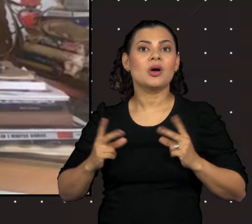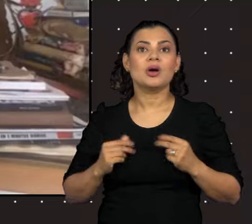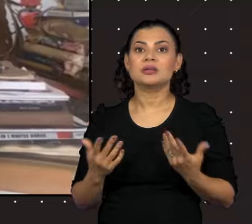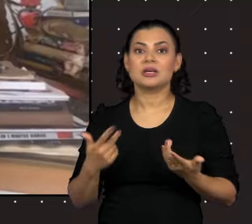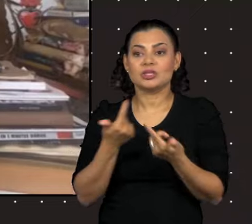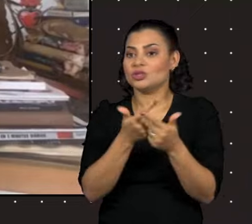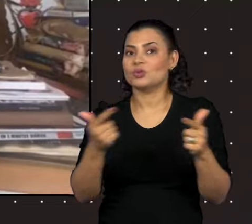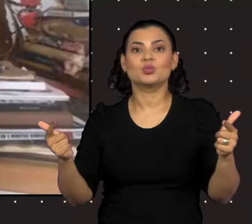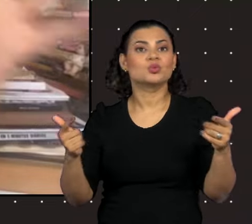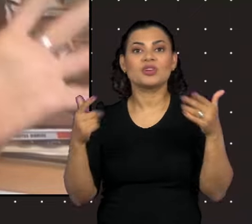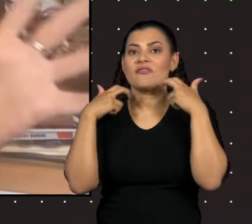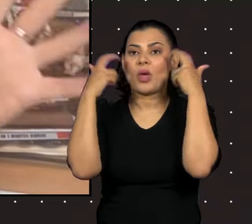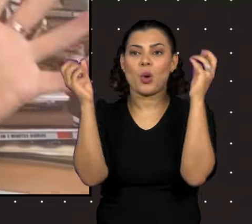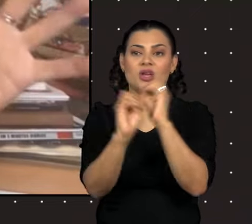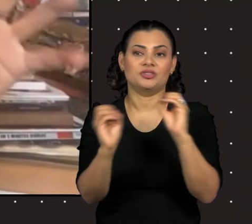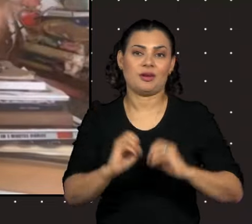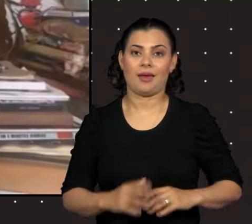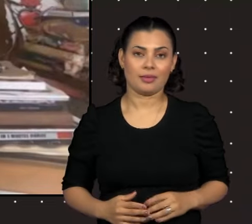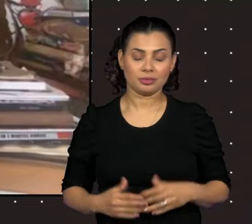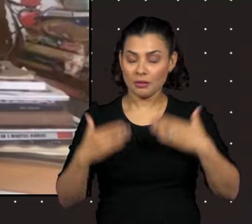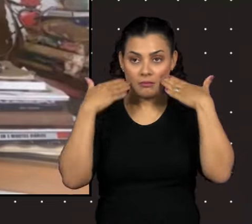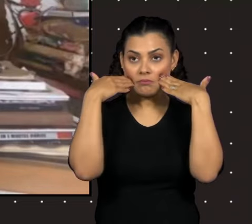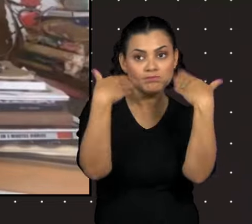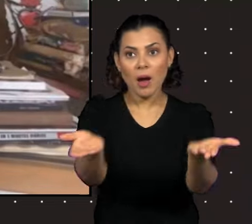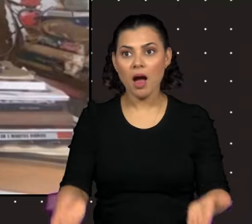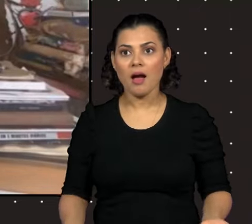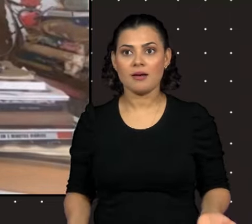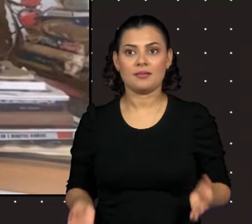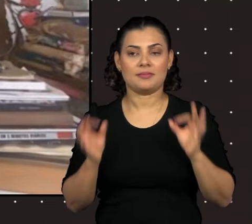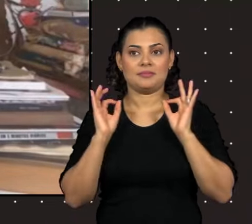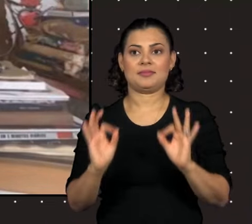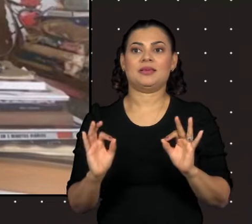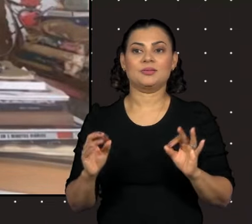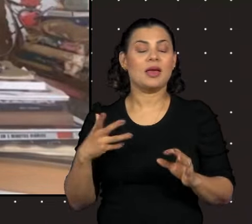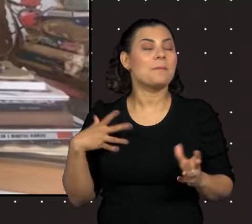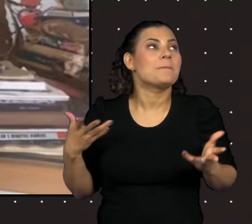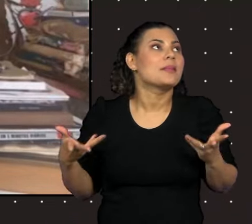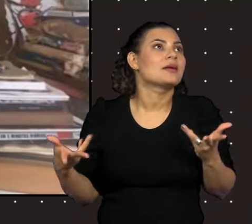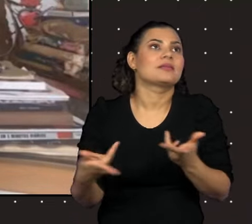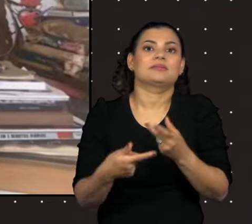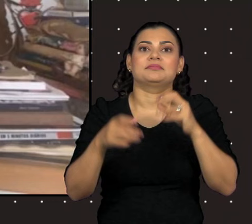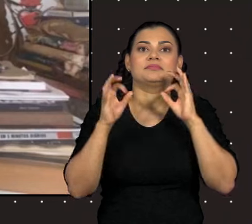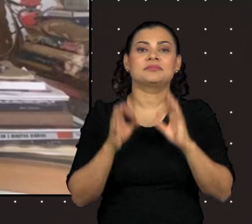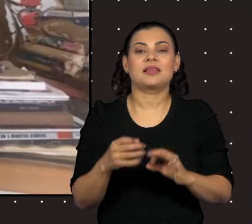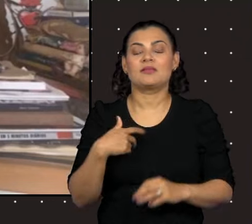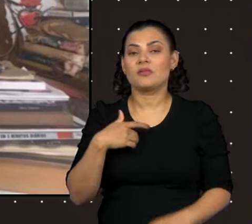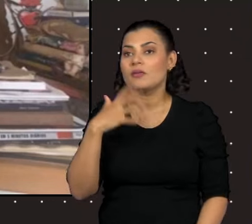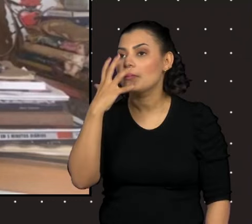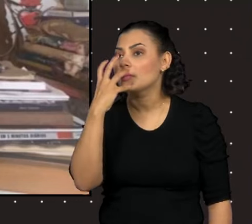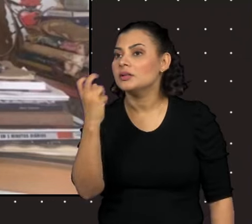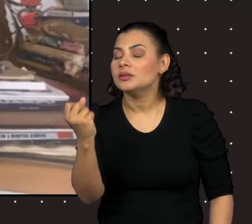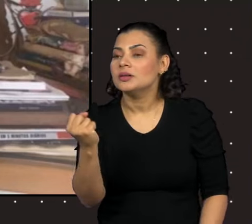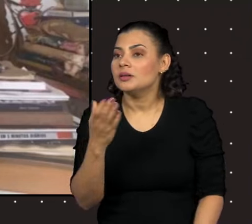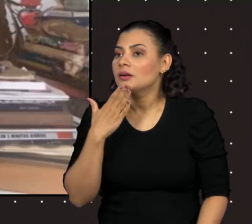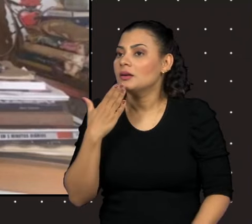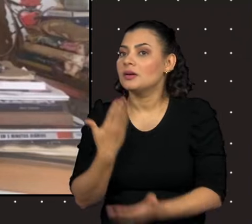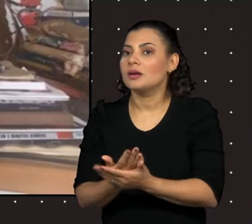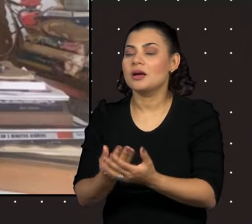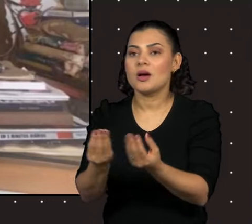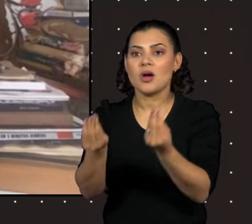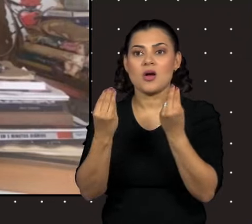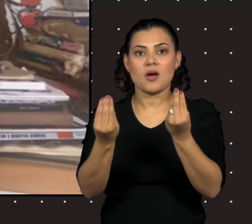Nós não tínhamos pudor nenhum. Ela vinha, a mulher, a gente era genial. Aí eu ficava fascinada. Gente, que